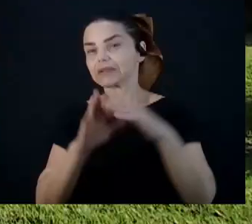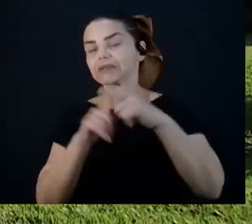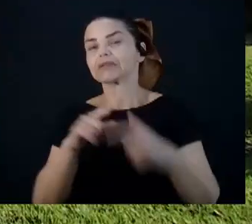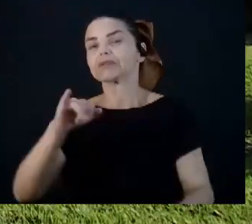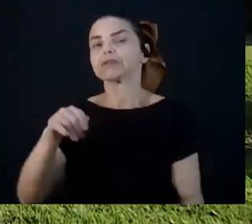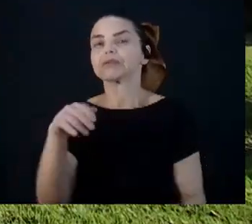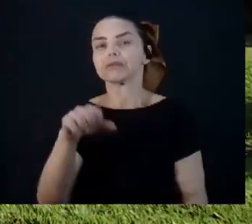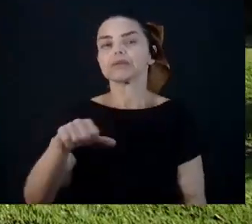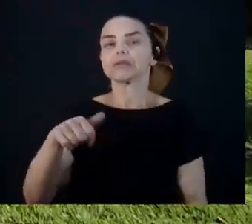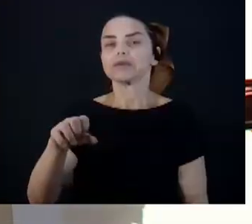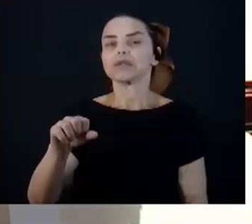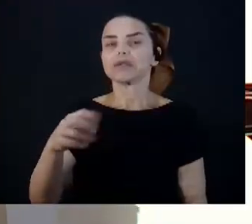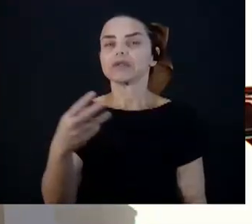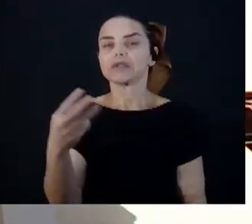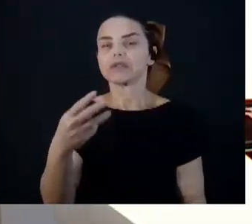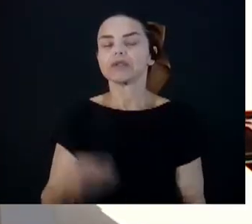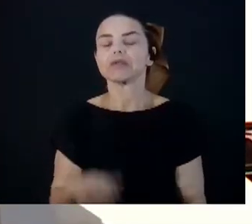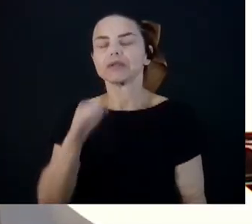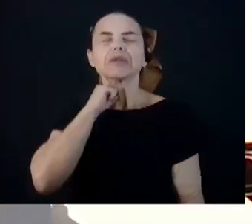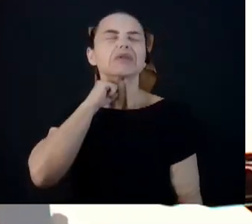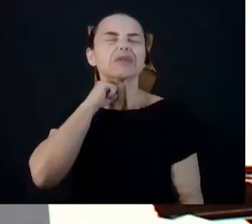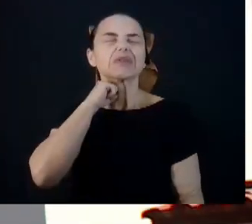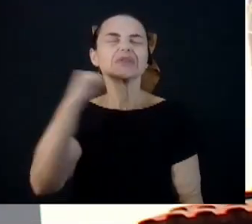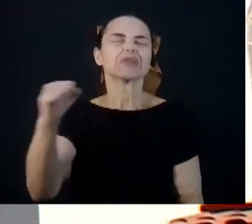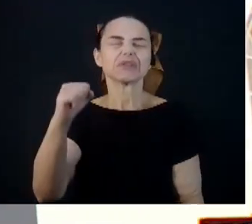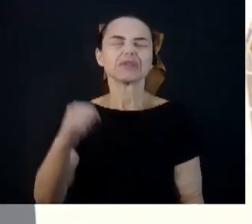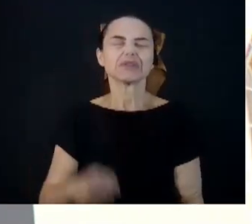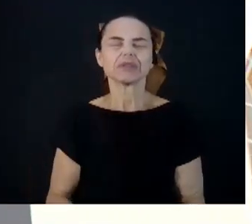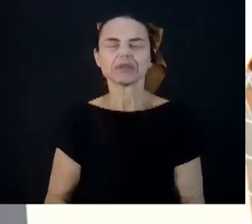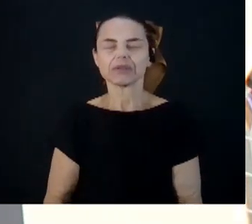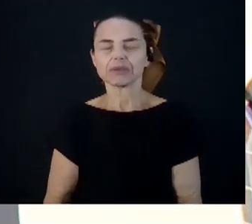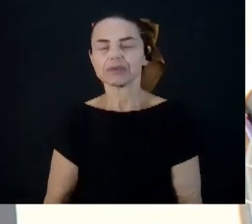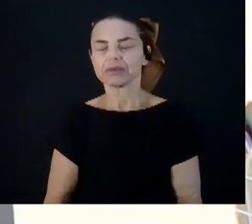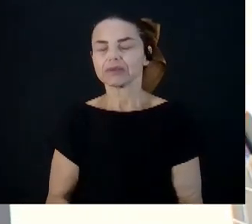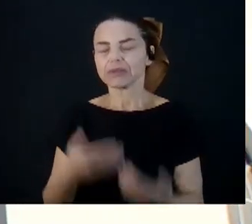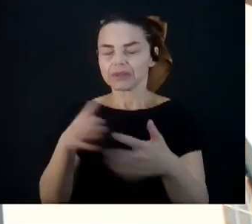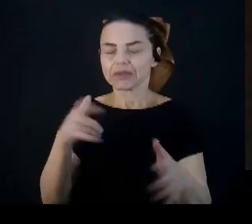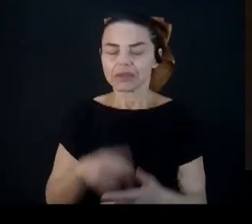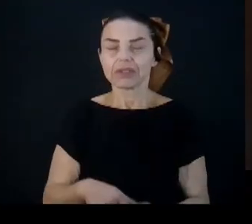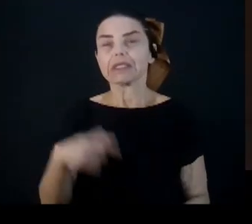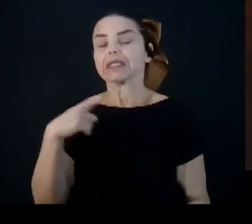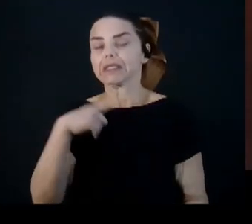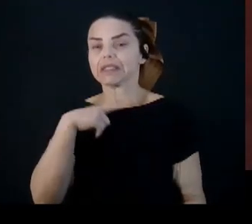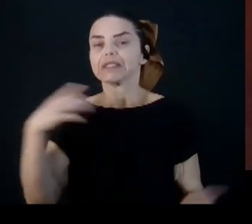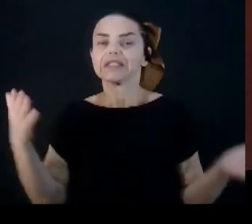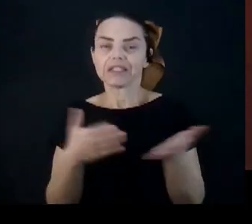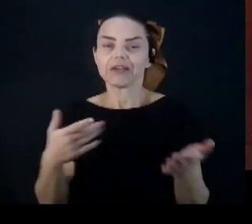em abril de 1934, é inaugurada o nosso templo que a gente tem até hoje.